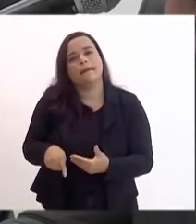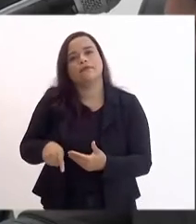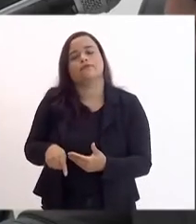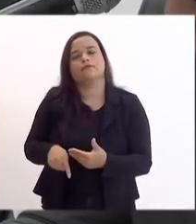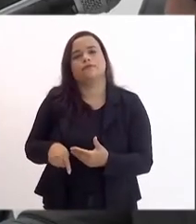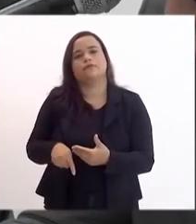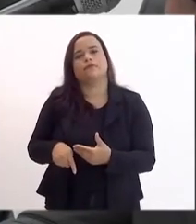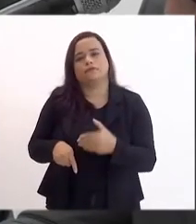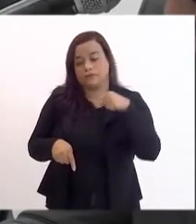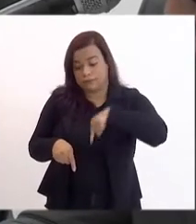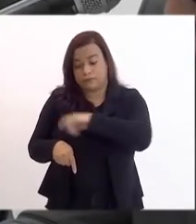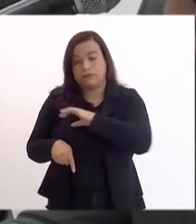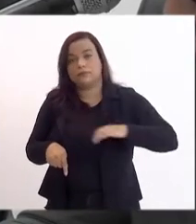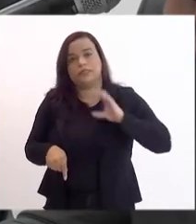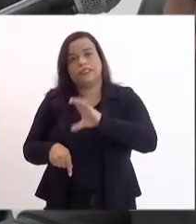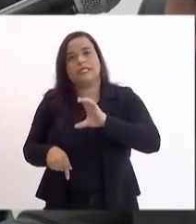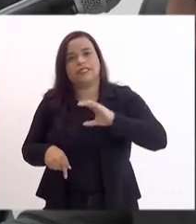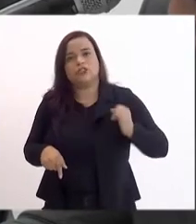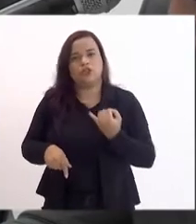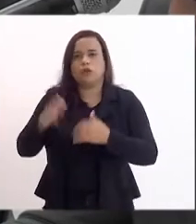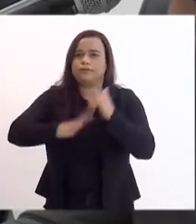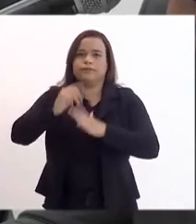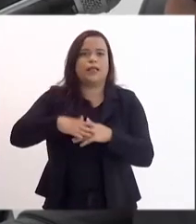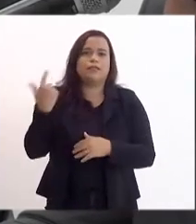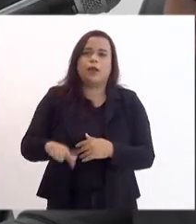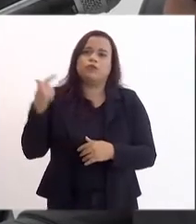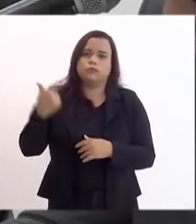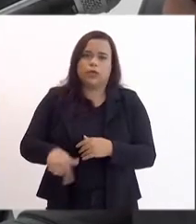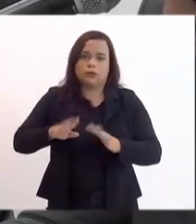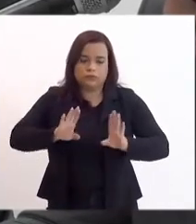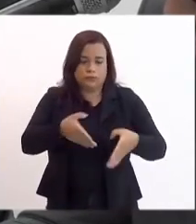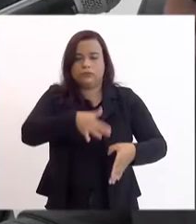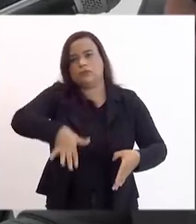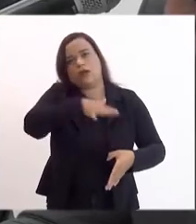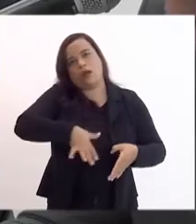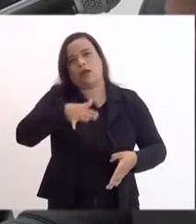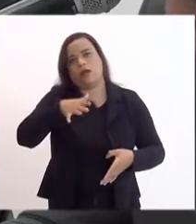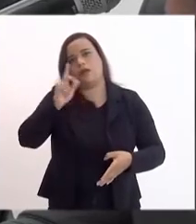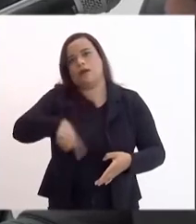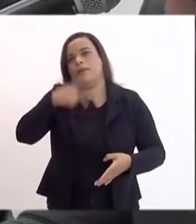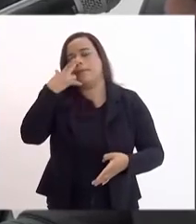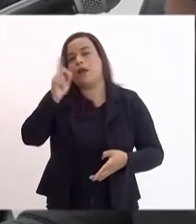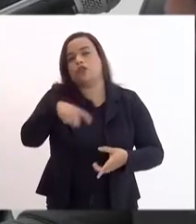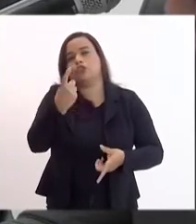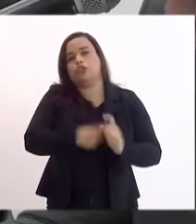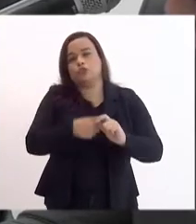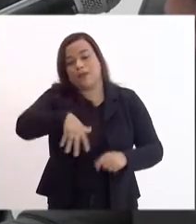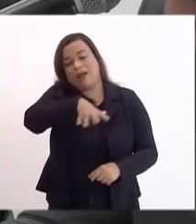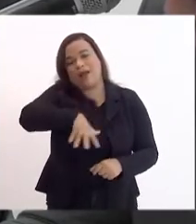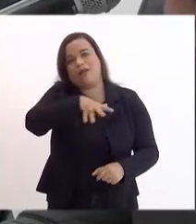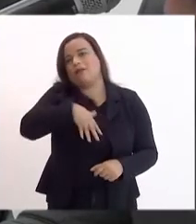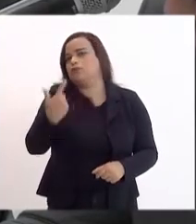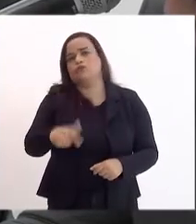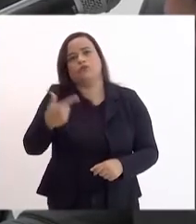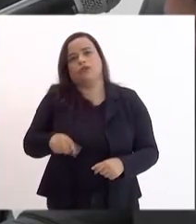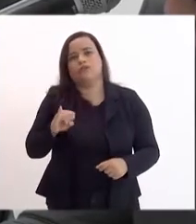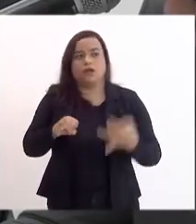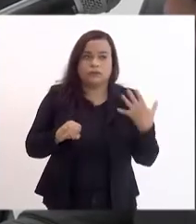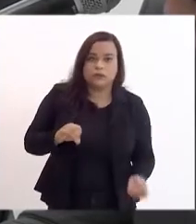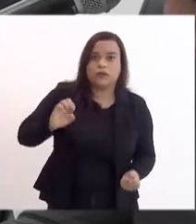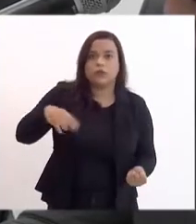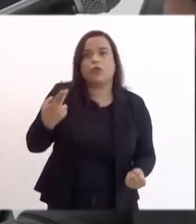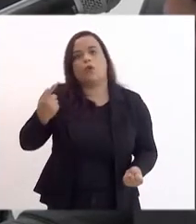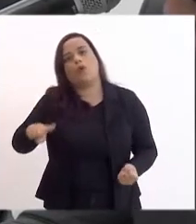A CCJ não tem competência, é quase que uma suspeição, não tem competência para deliberar se é a favor ou contra emendas. A